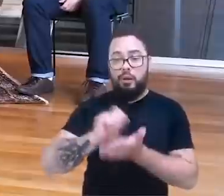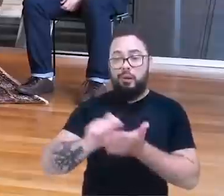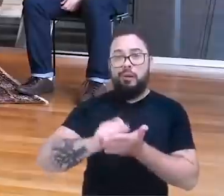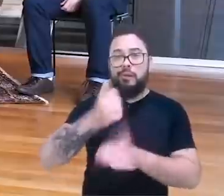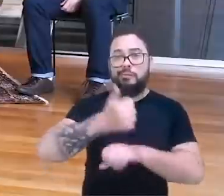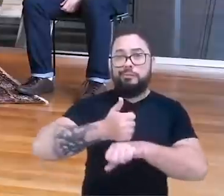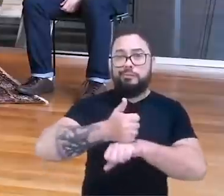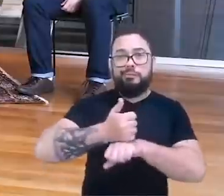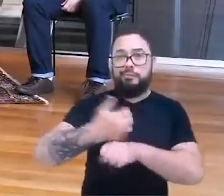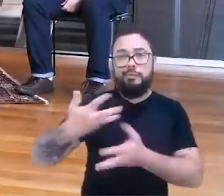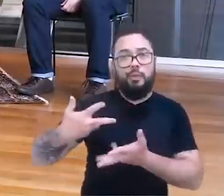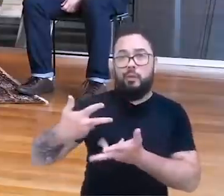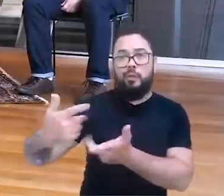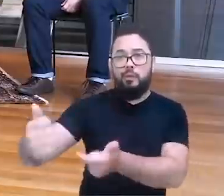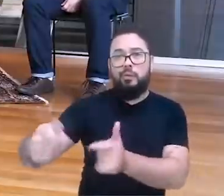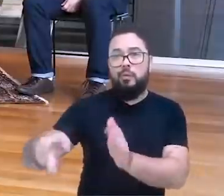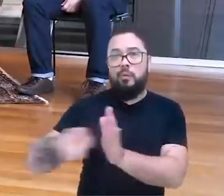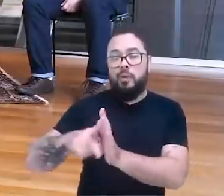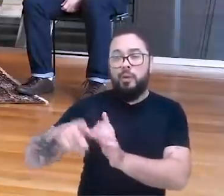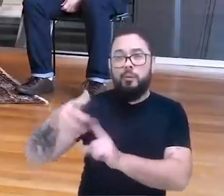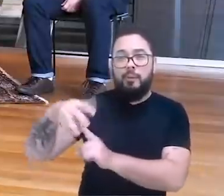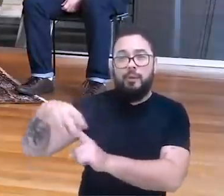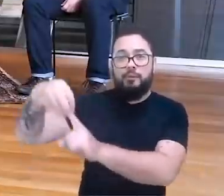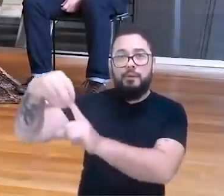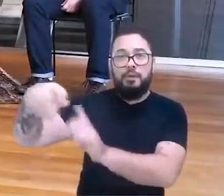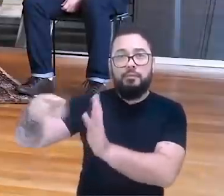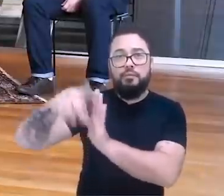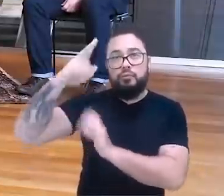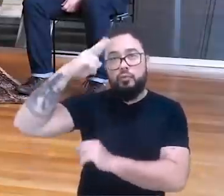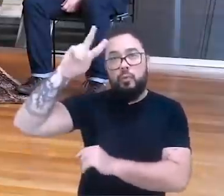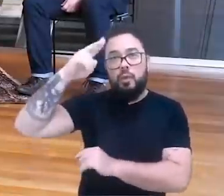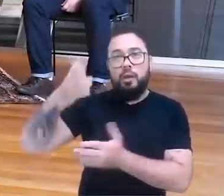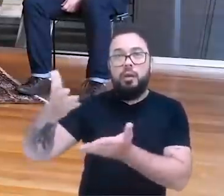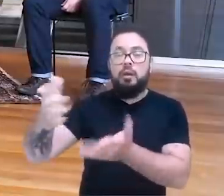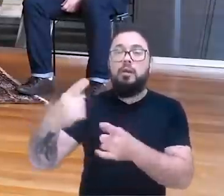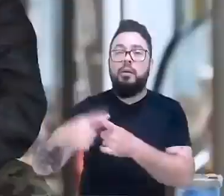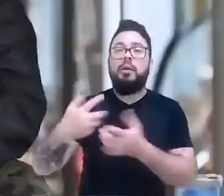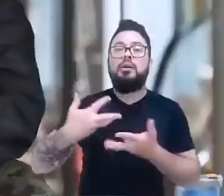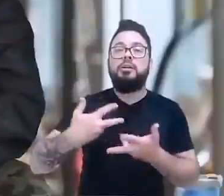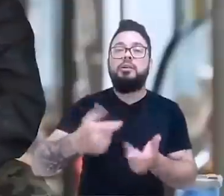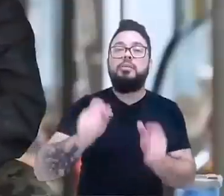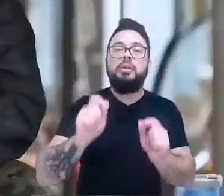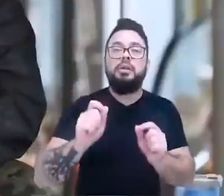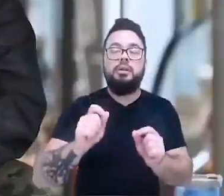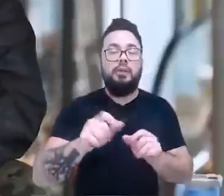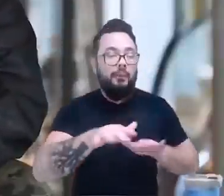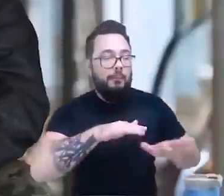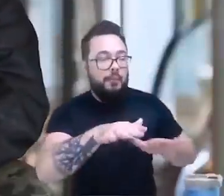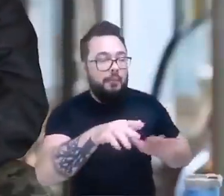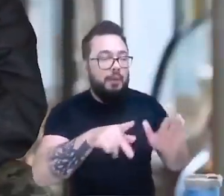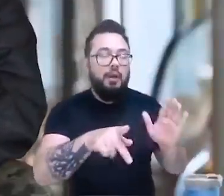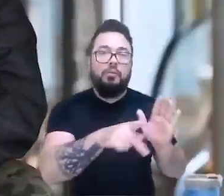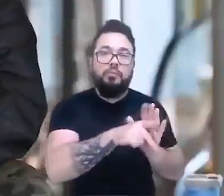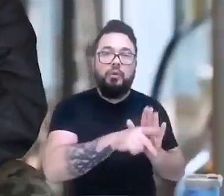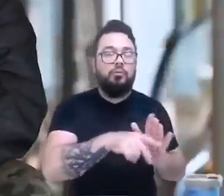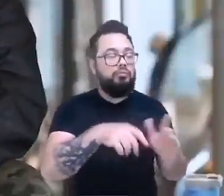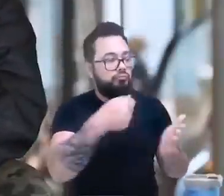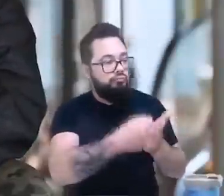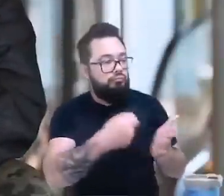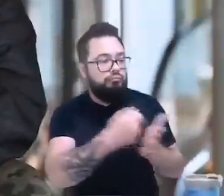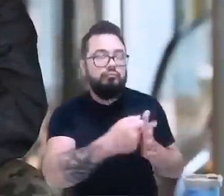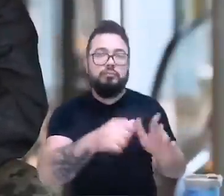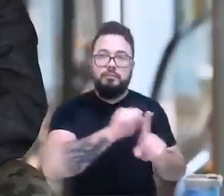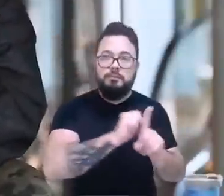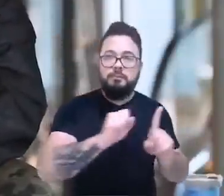porque eu não fui convidado pela cena literária do México sabe porque eu fui convidado pelo movimento zapatista que pagou minha passagem